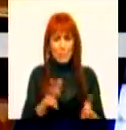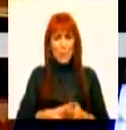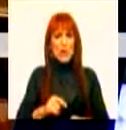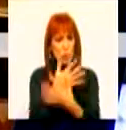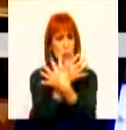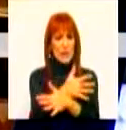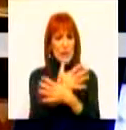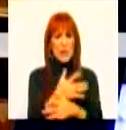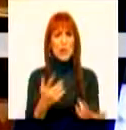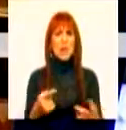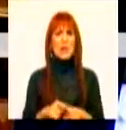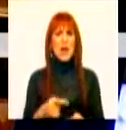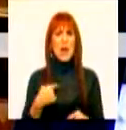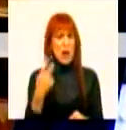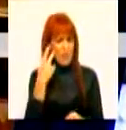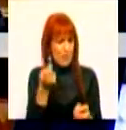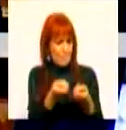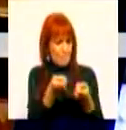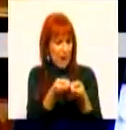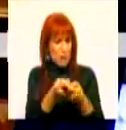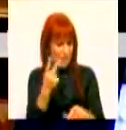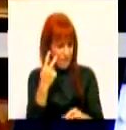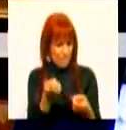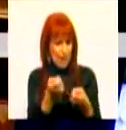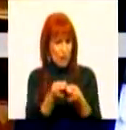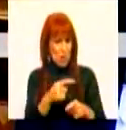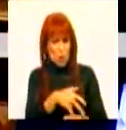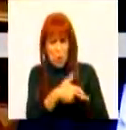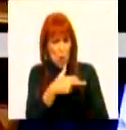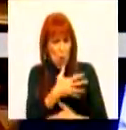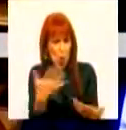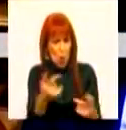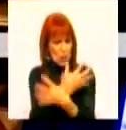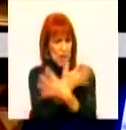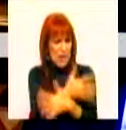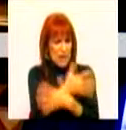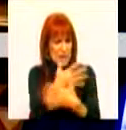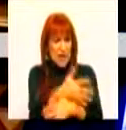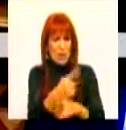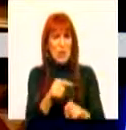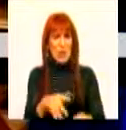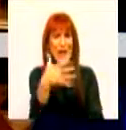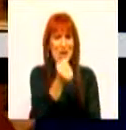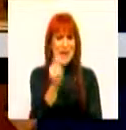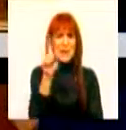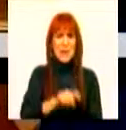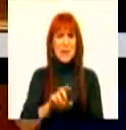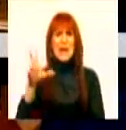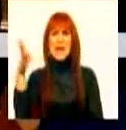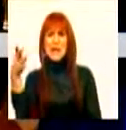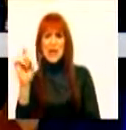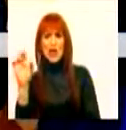dos incêndios e vivi bem de perto, a calamidade dos incêndios de 15 e 16 de